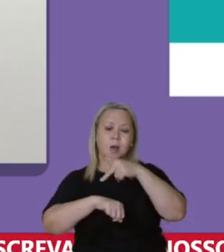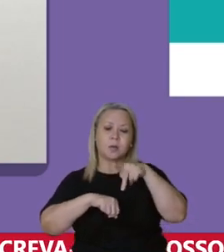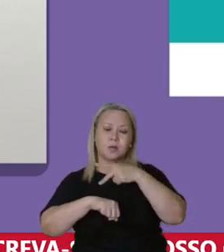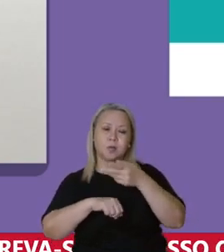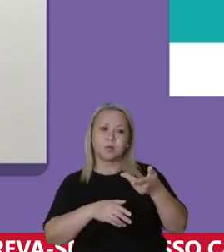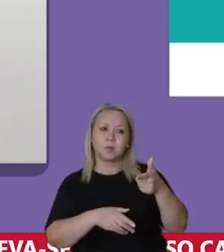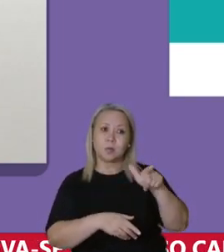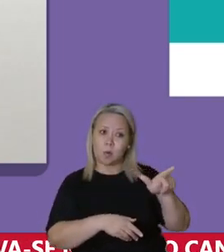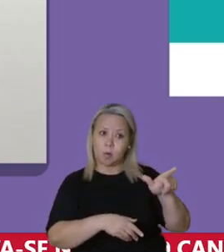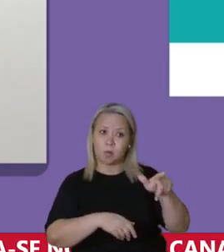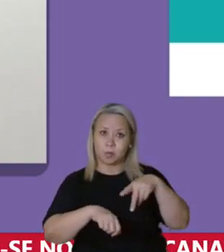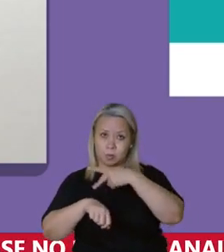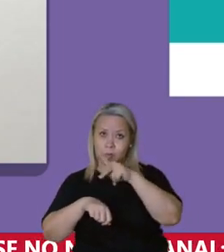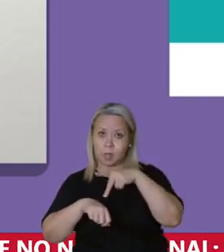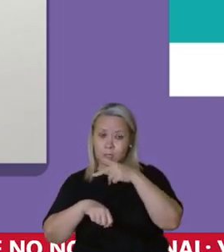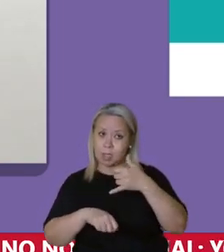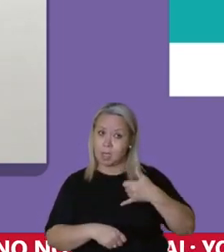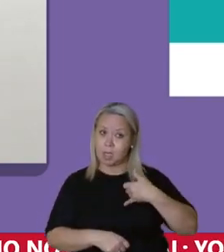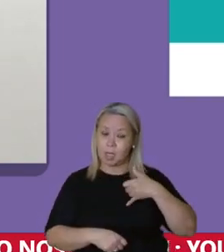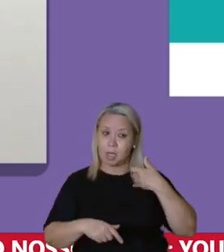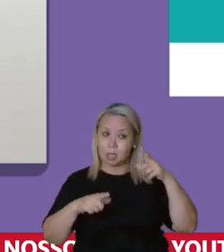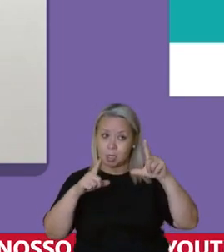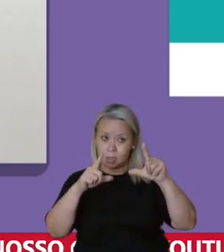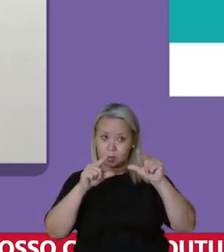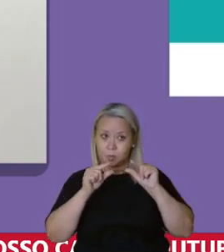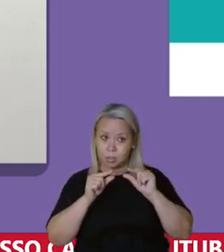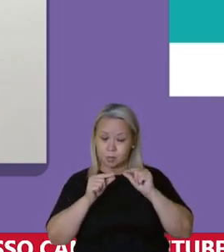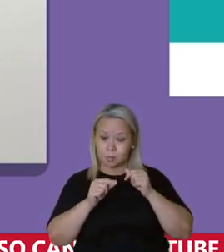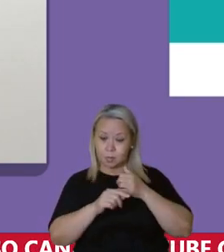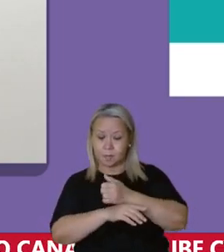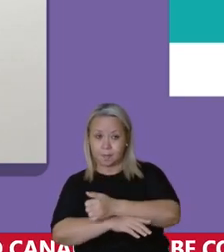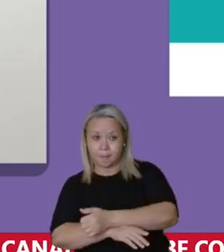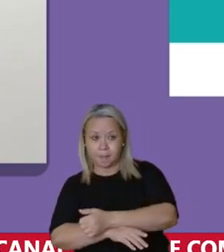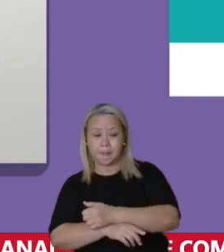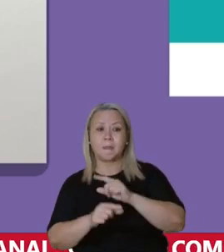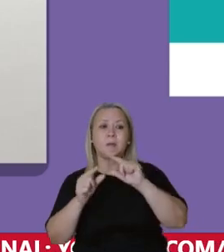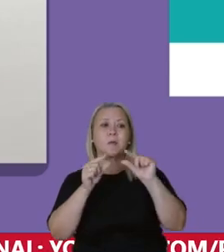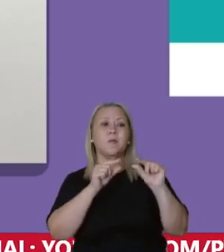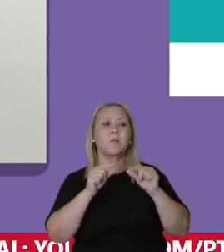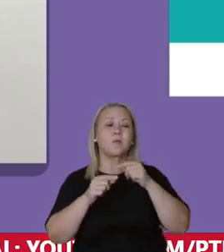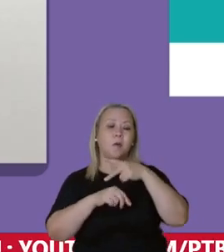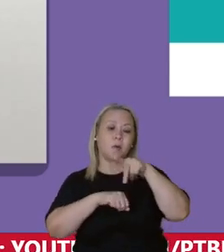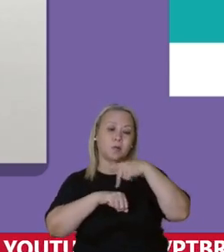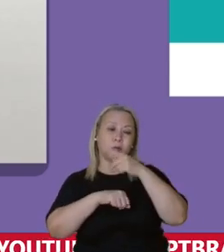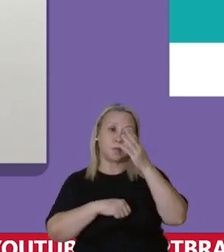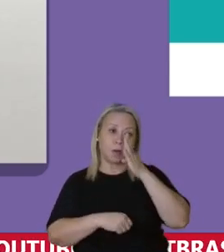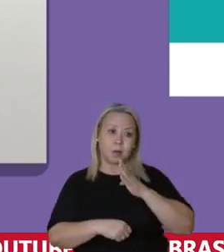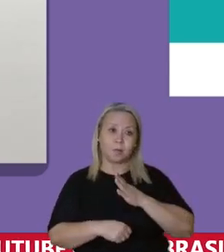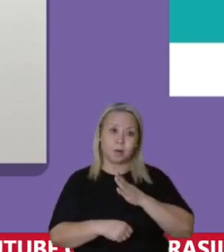é através da idade mínima, e alguns poucos países, o